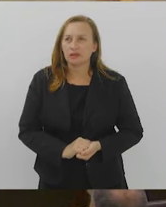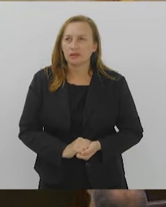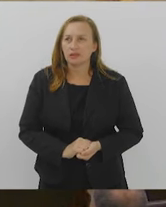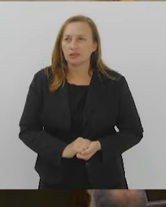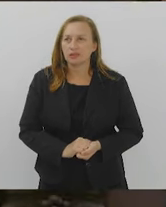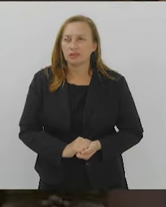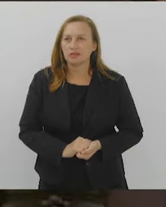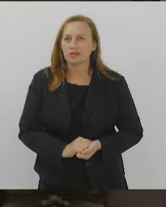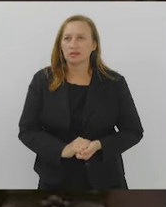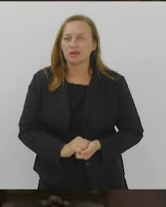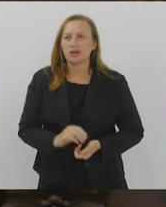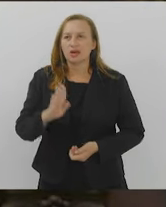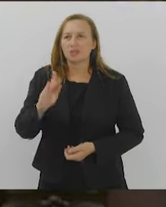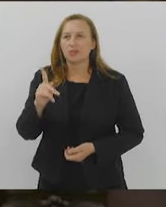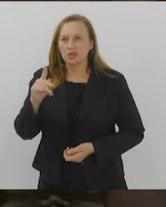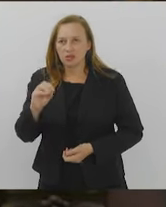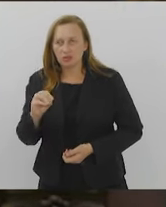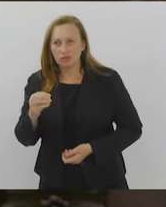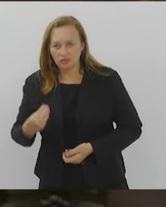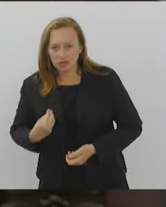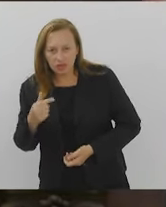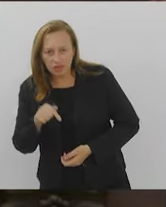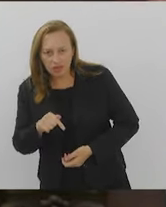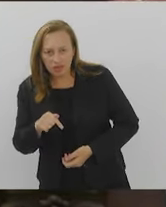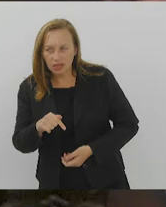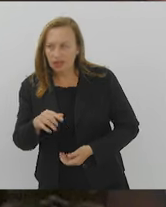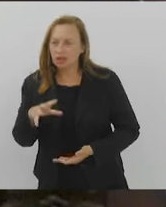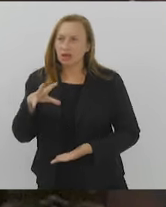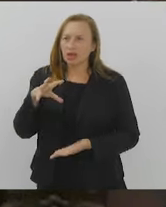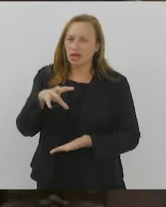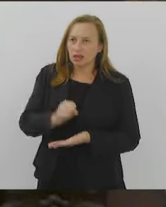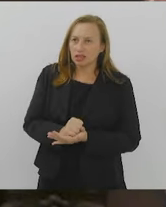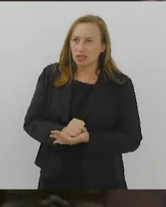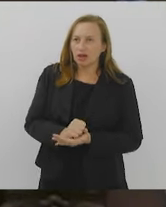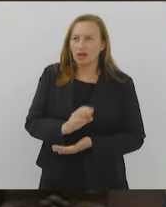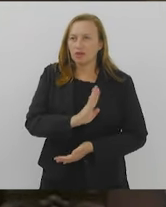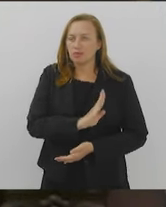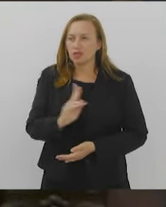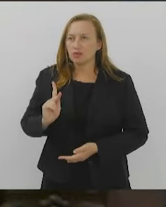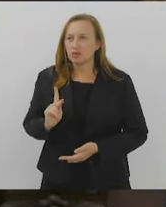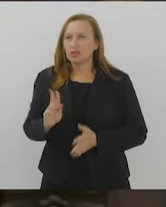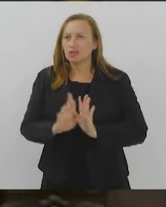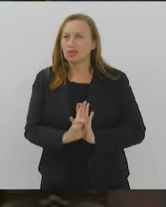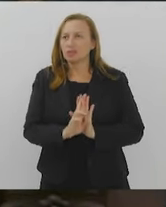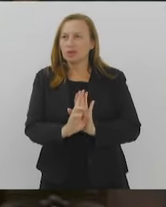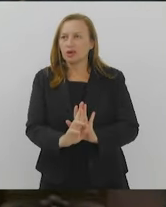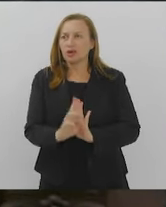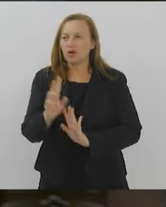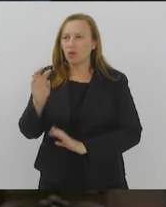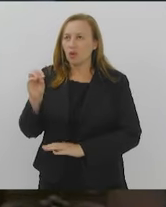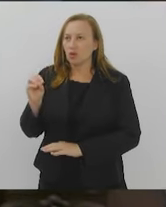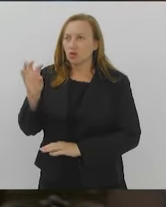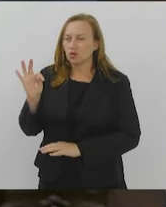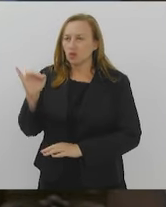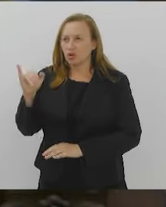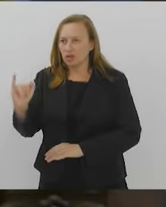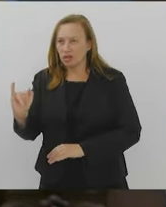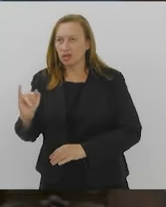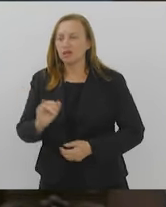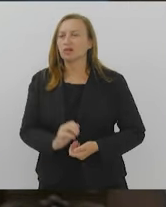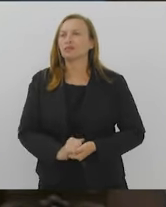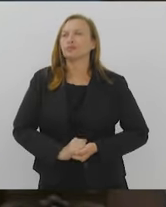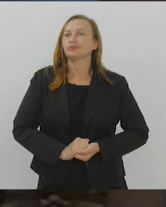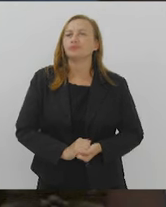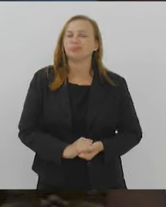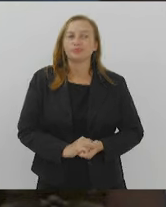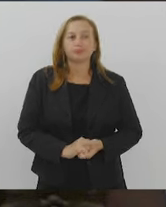O bispo está aqui? Vou registrar. O bispo está sendo representado pelo Otoni, nosso bispo Abner Ferreira, que